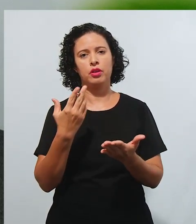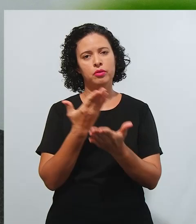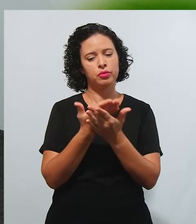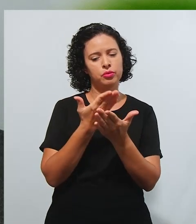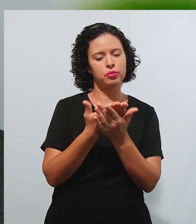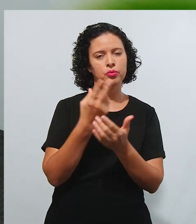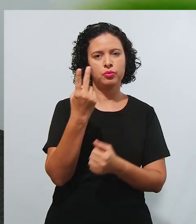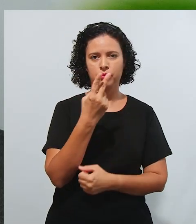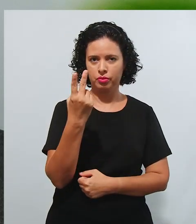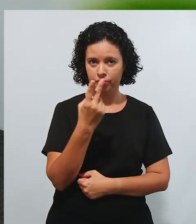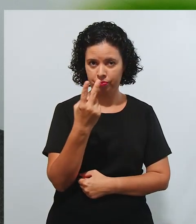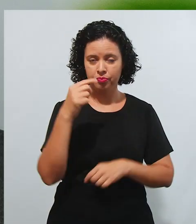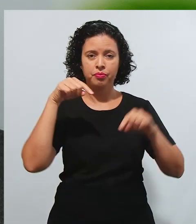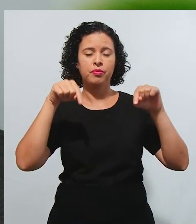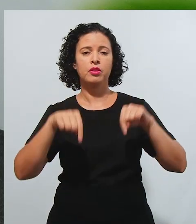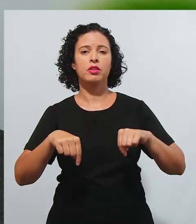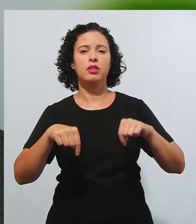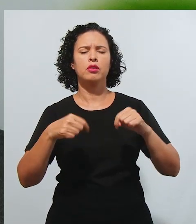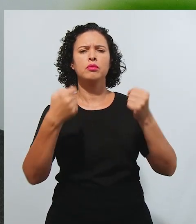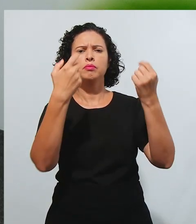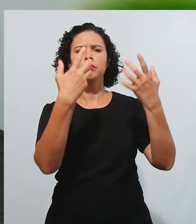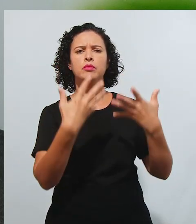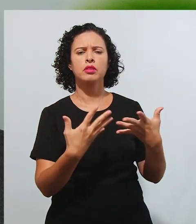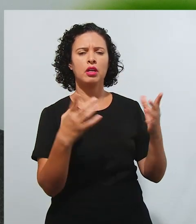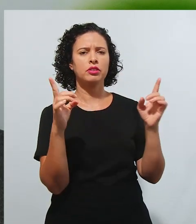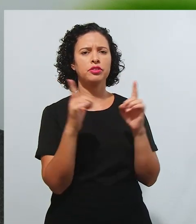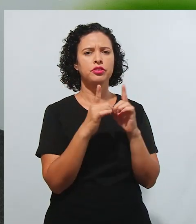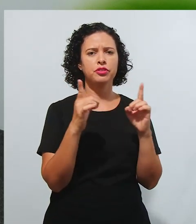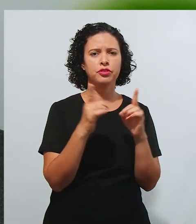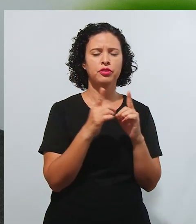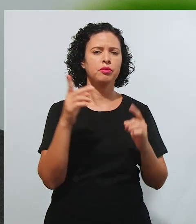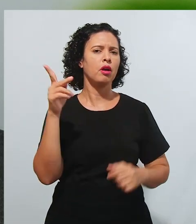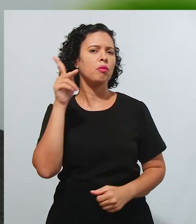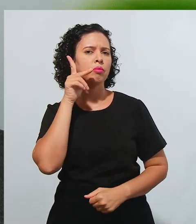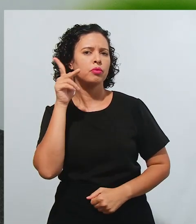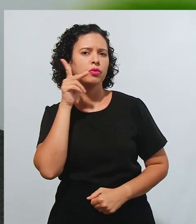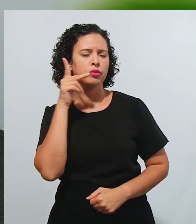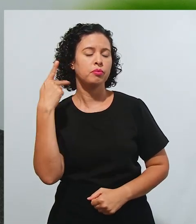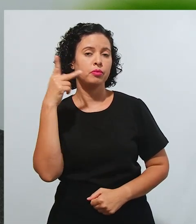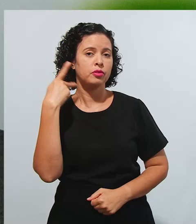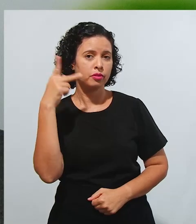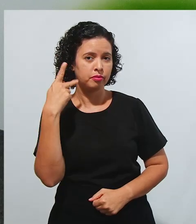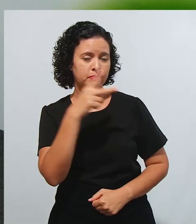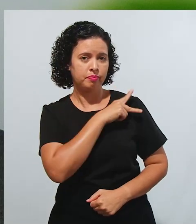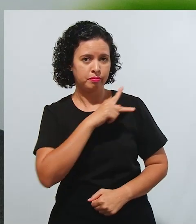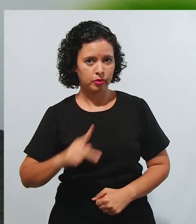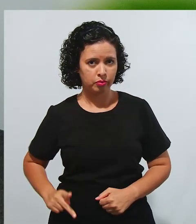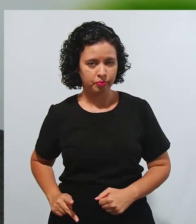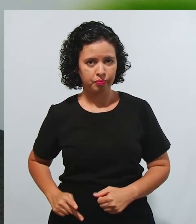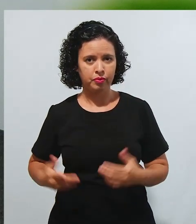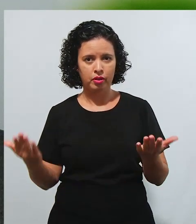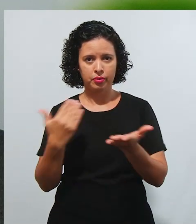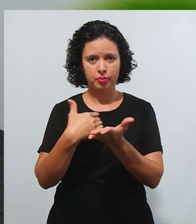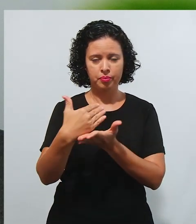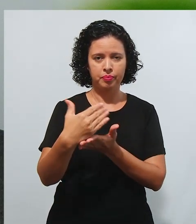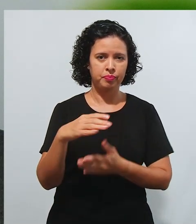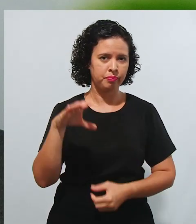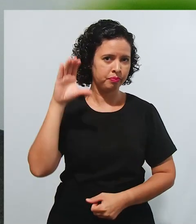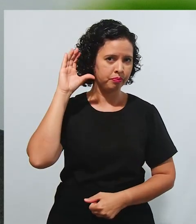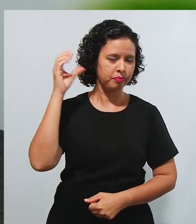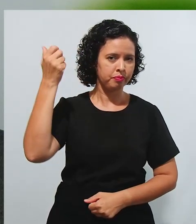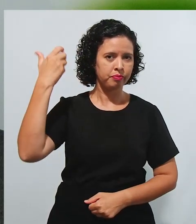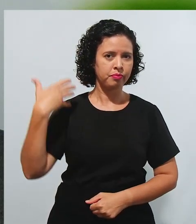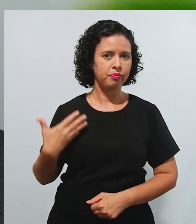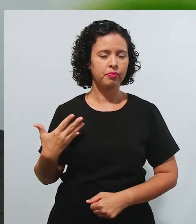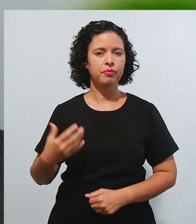da disciplina. Nessa aula, vamos falar um pouquinho sobre a dinâmica das políticas públicas. Eu vou fazer agora a minha